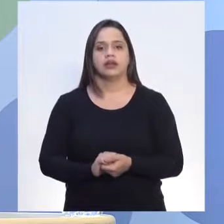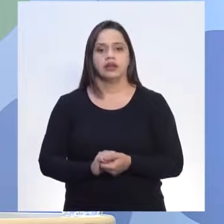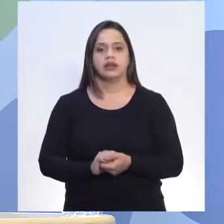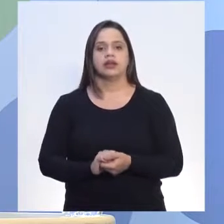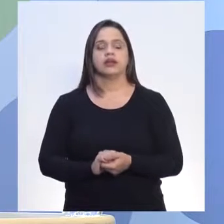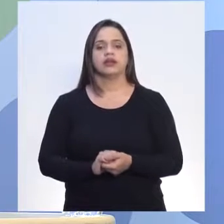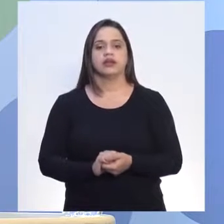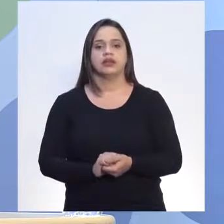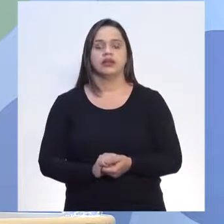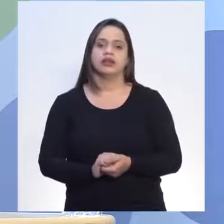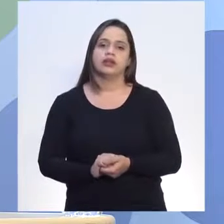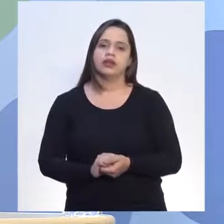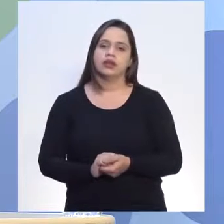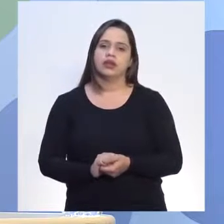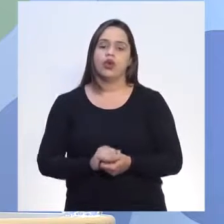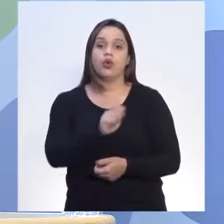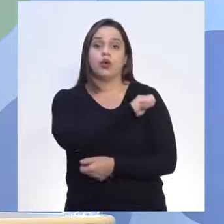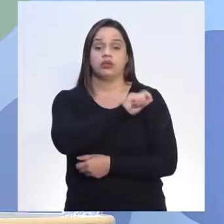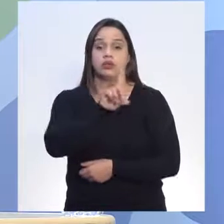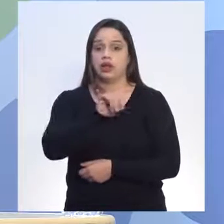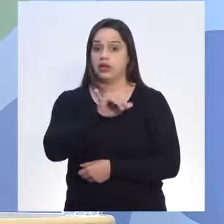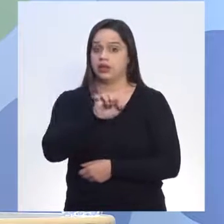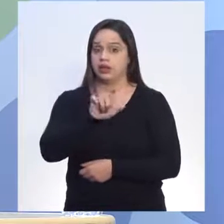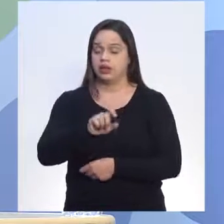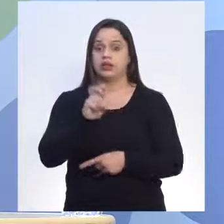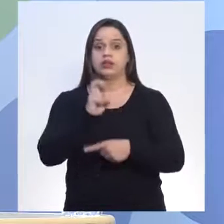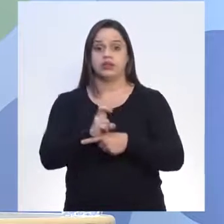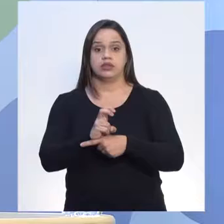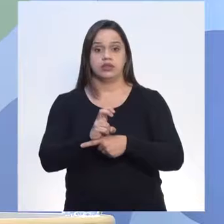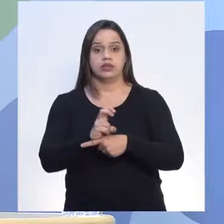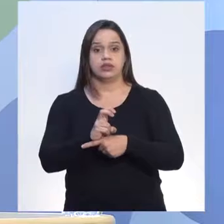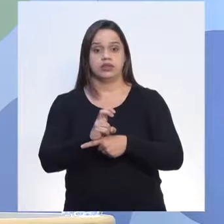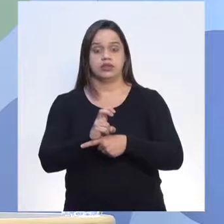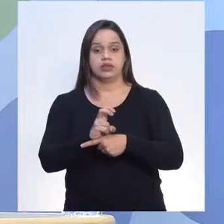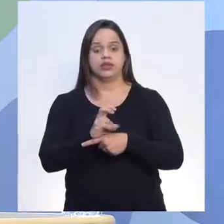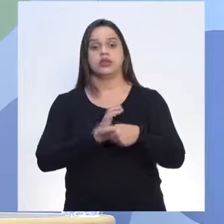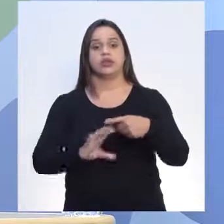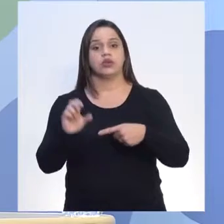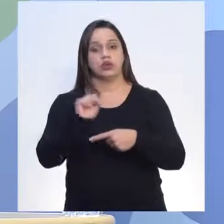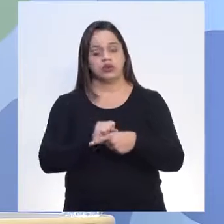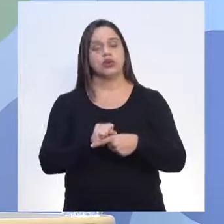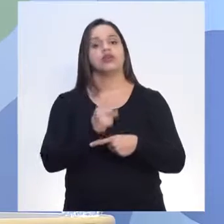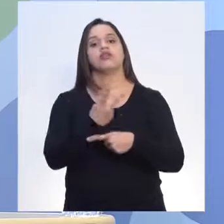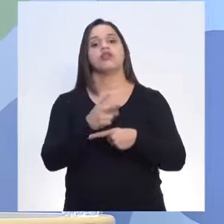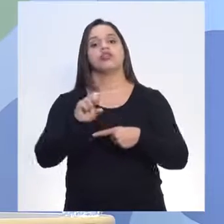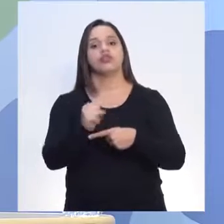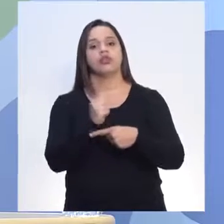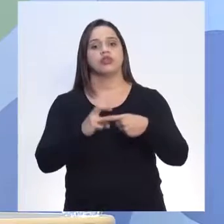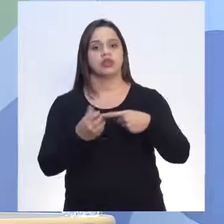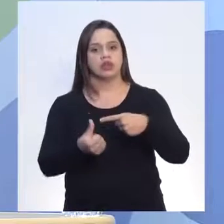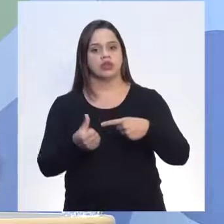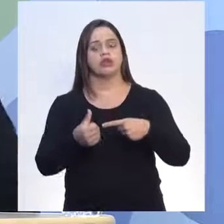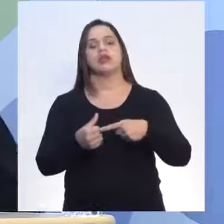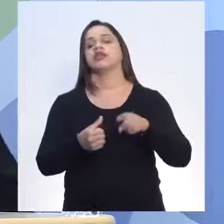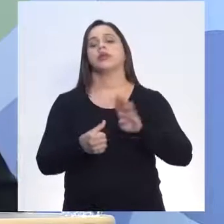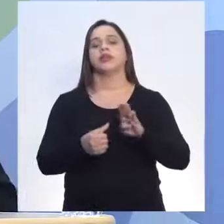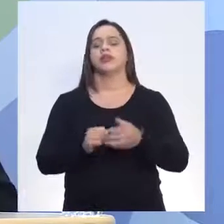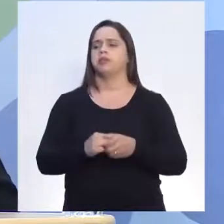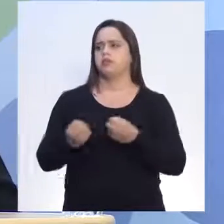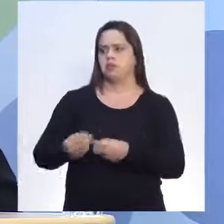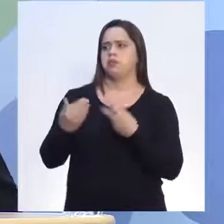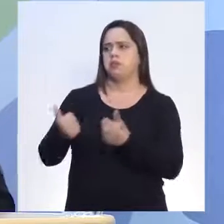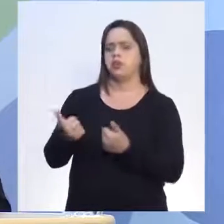E aqui, ó, o Daniel, ele colocou 5 inteiros na primeira e 28 sobre 56 na segunda. Boa, isso